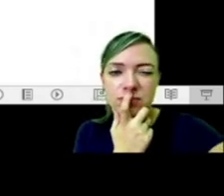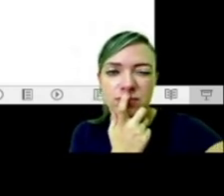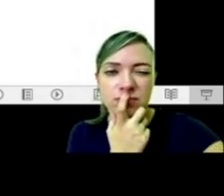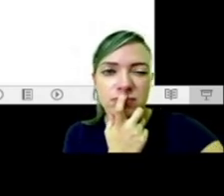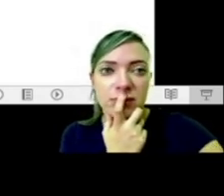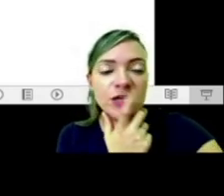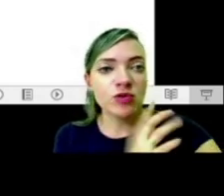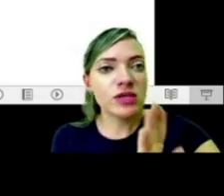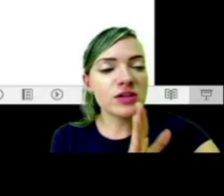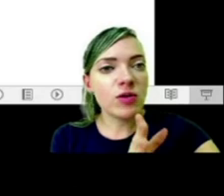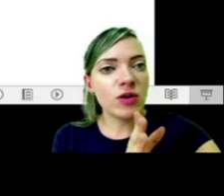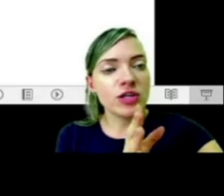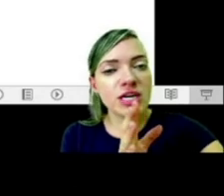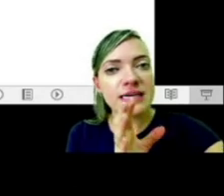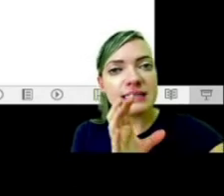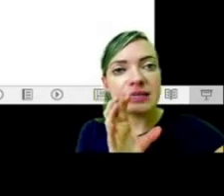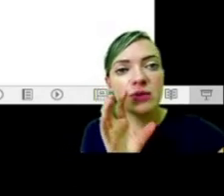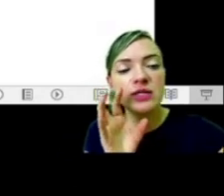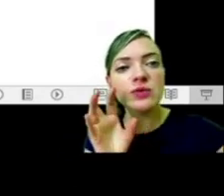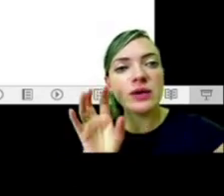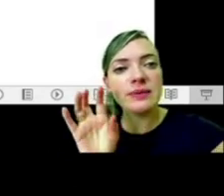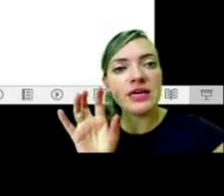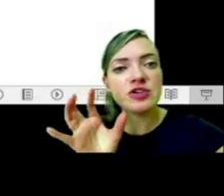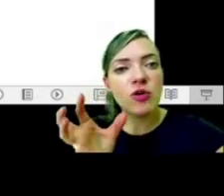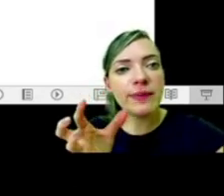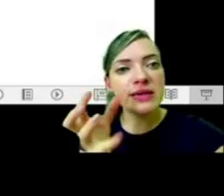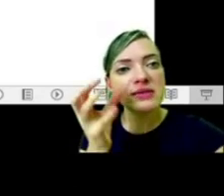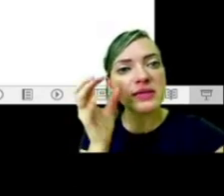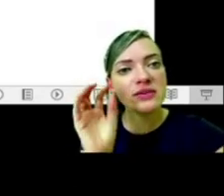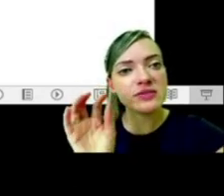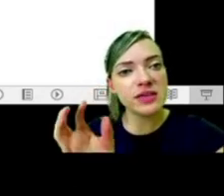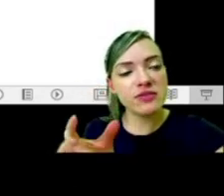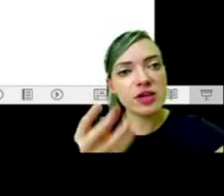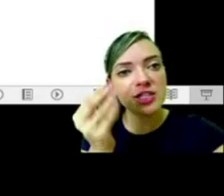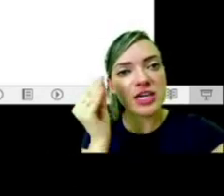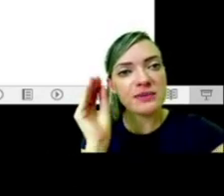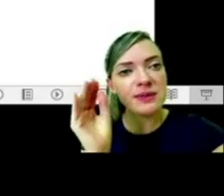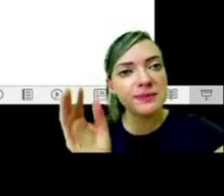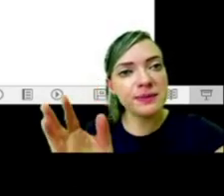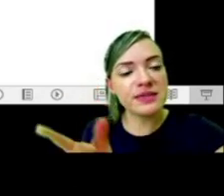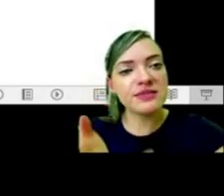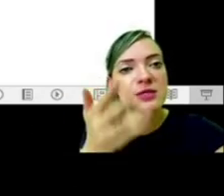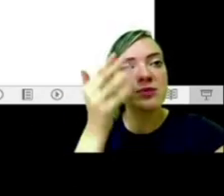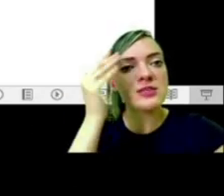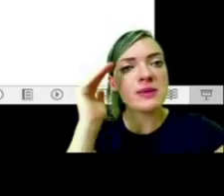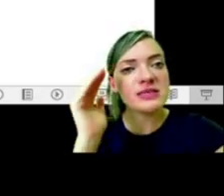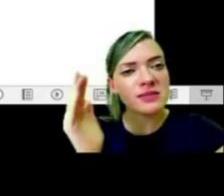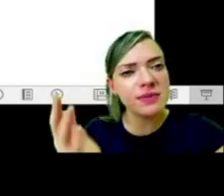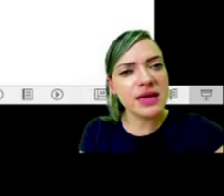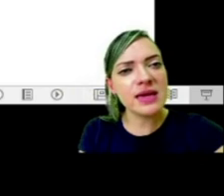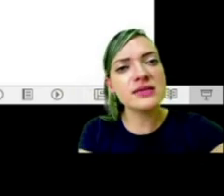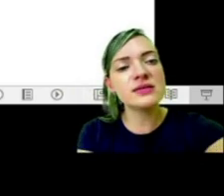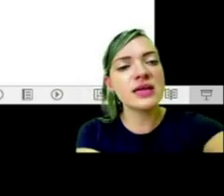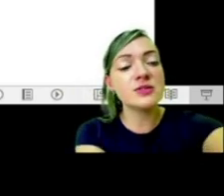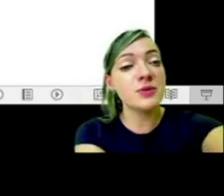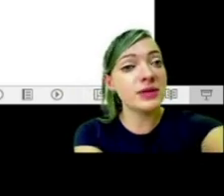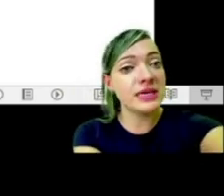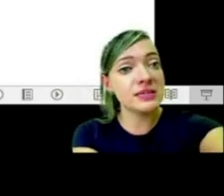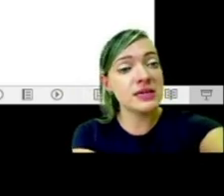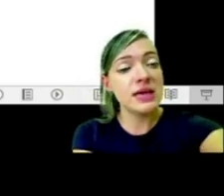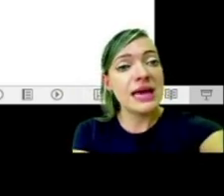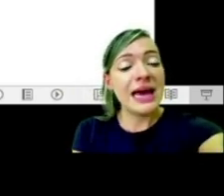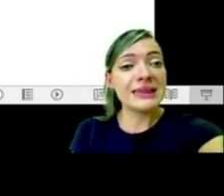ecológica. Sucessão ecológica, galera, é quando o ambiente começa ali a ser forrageado pela primeira vez por espécies bem